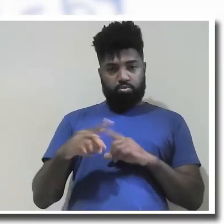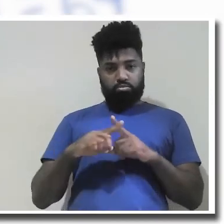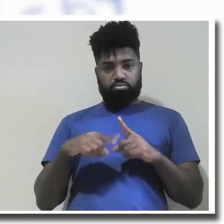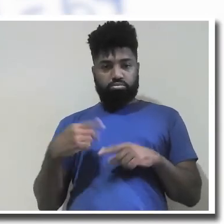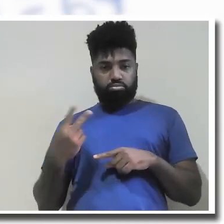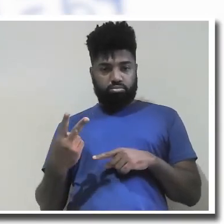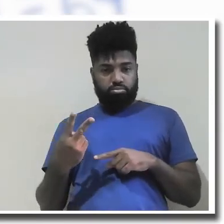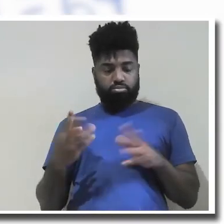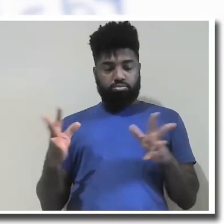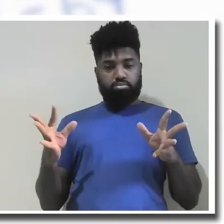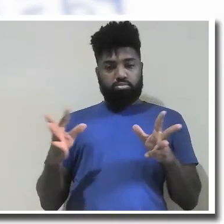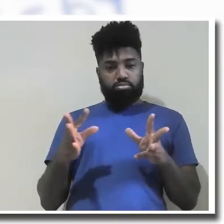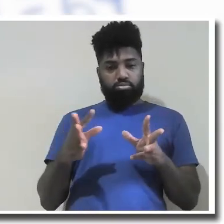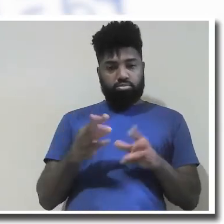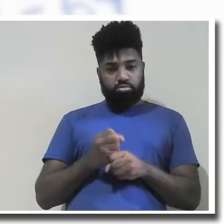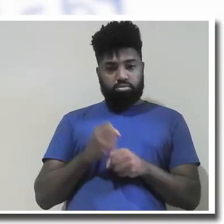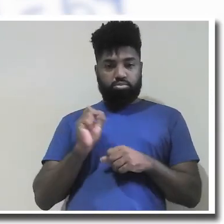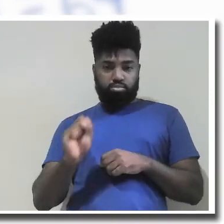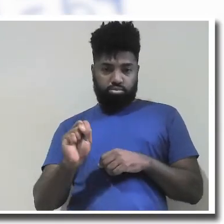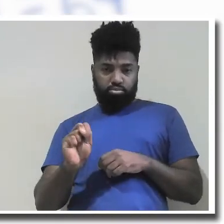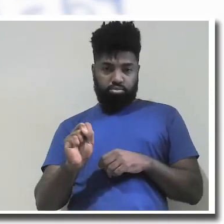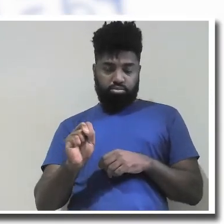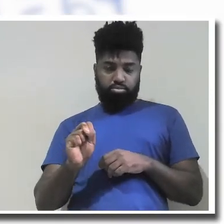2, 8.